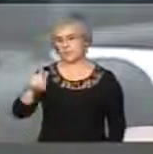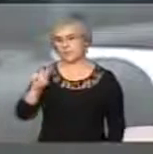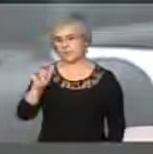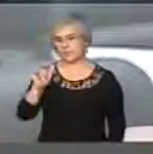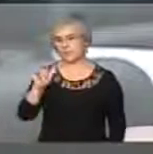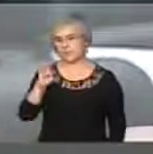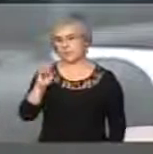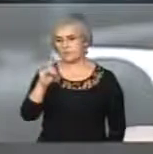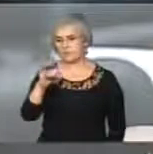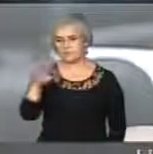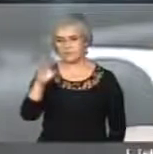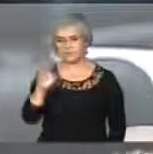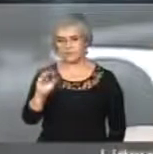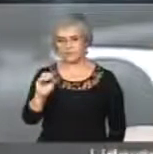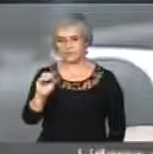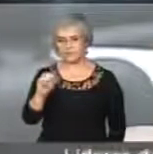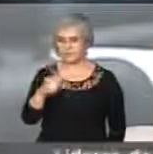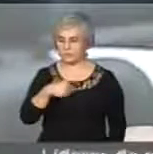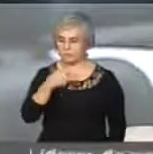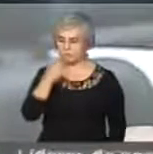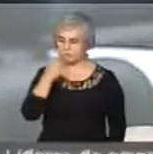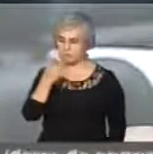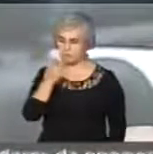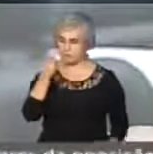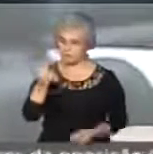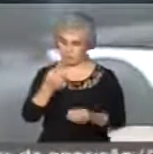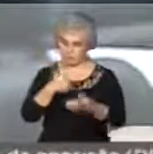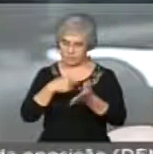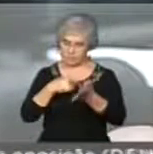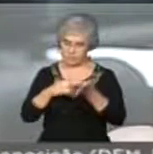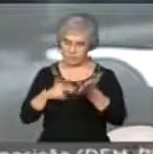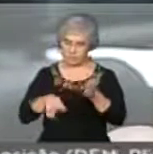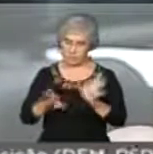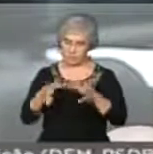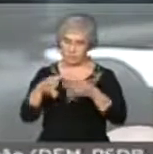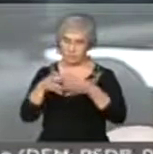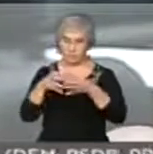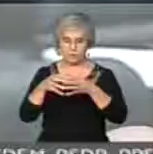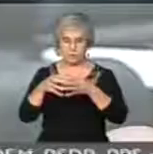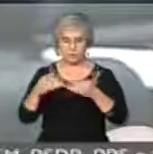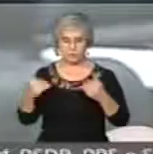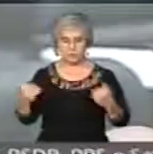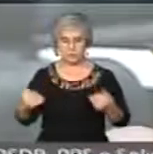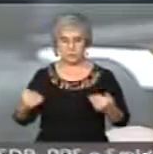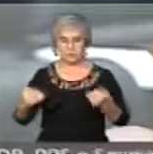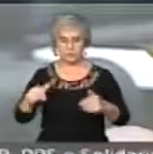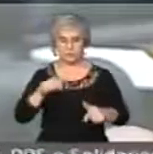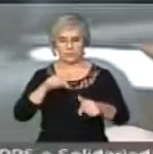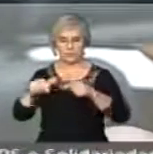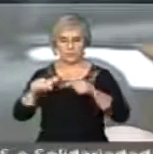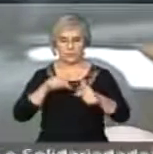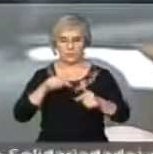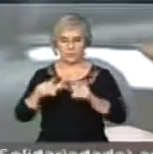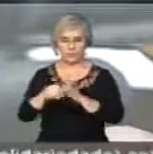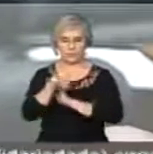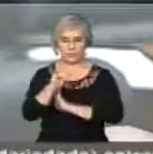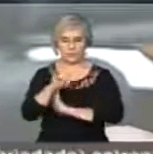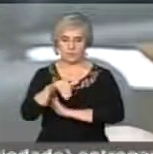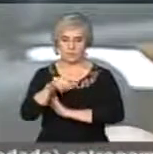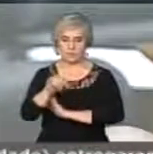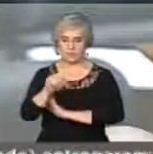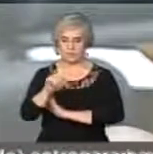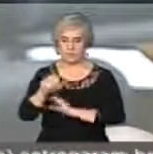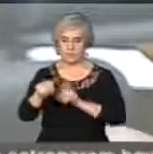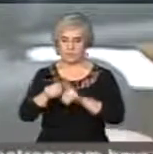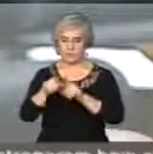me posicionar enquanto relator setorial do Ministério do Trabalho, da Previdência Social e